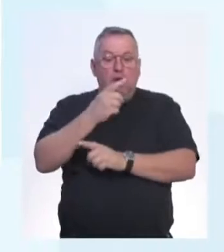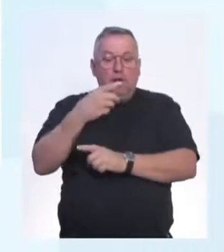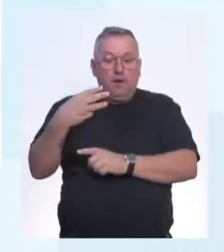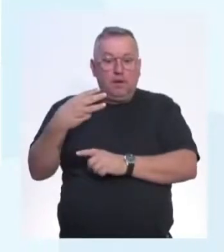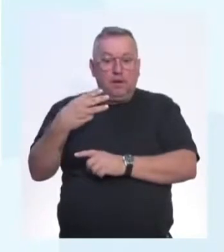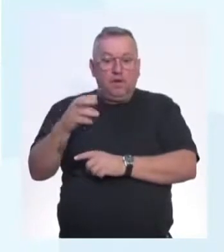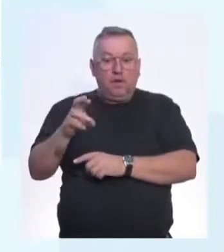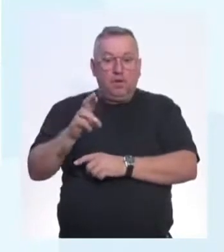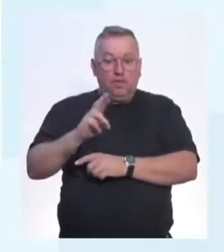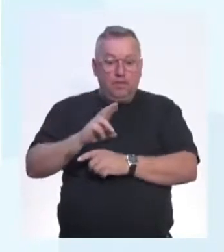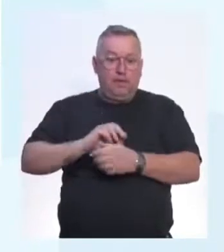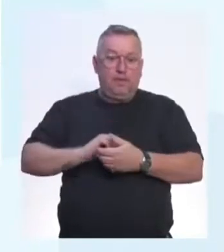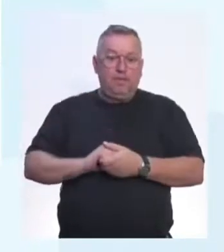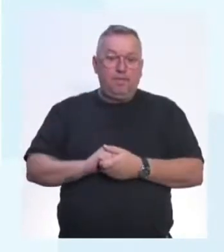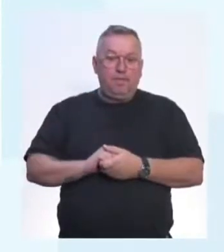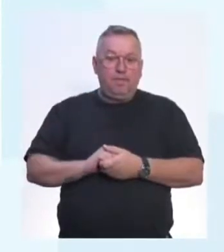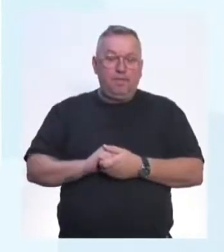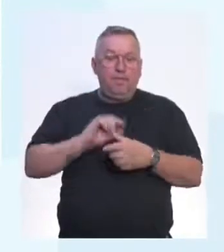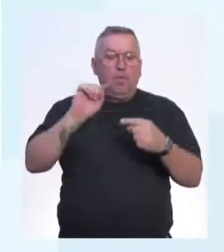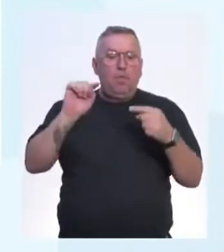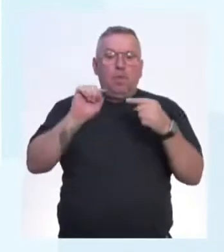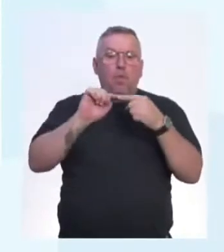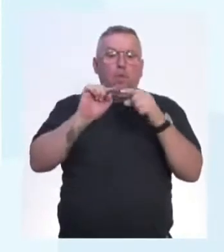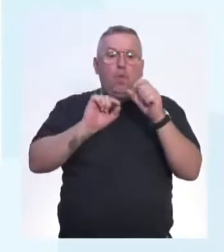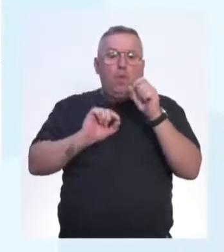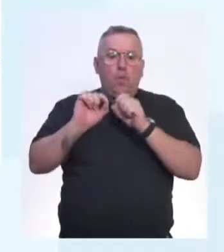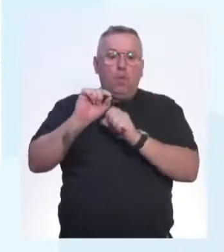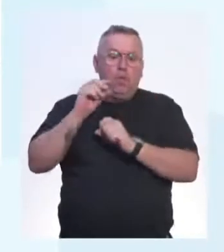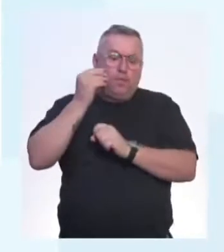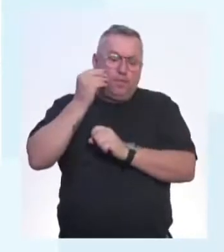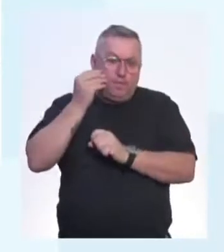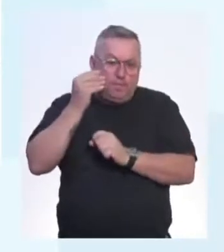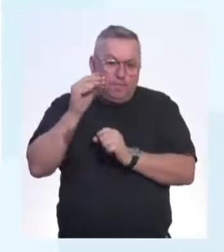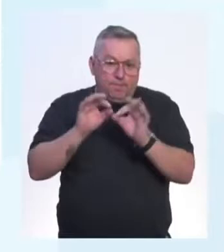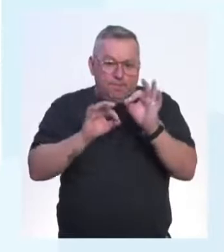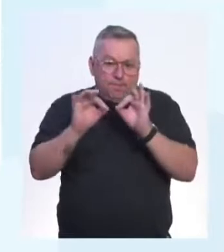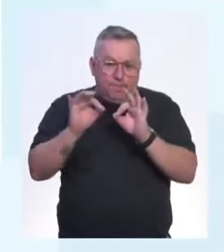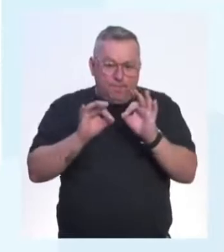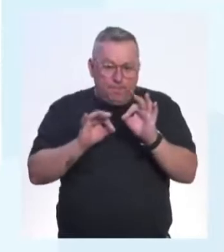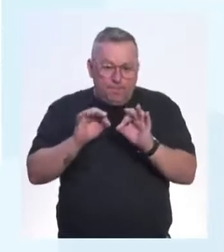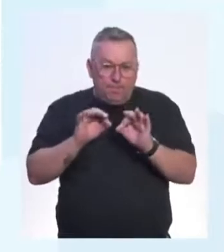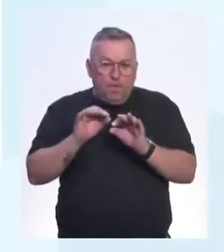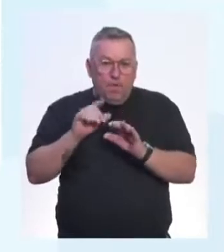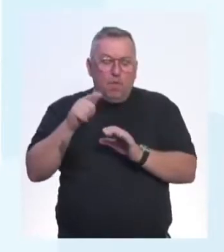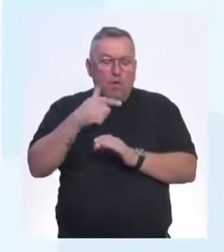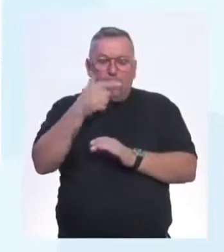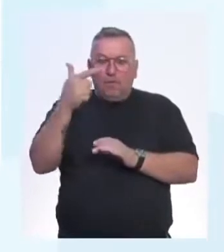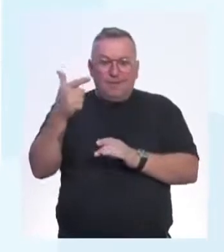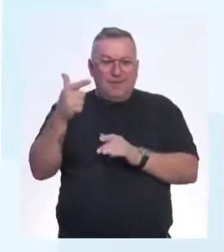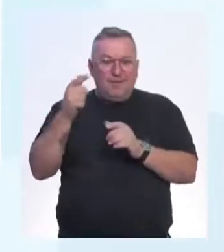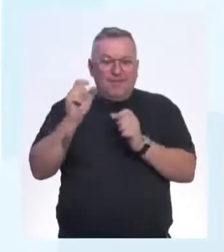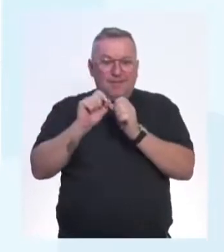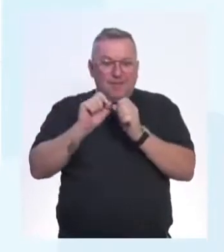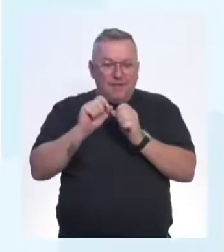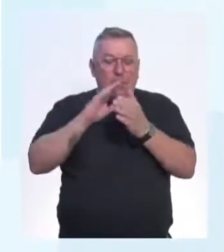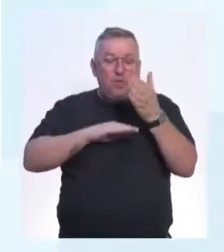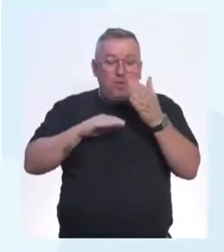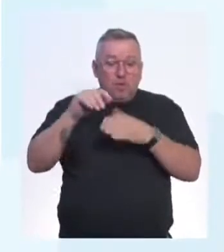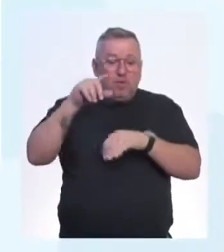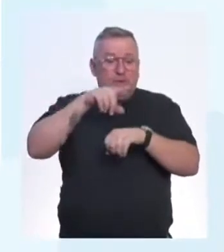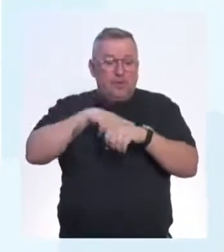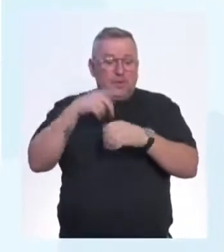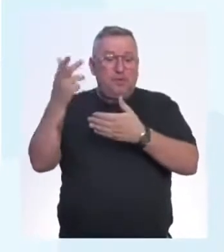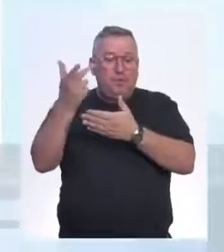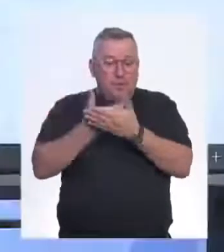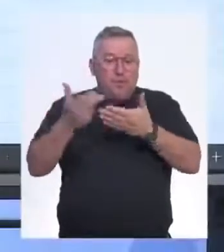como resposta. Qual que é a ideia? Eu vou tentar montar um molde aí para vocês, para não ter que ficar fazendo toda hora esse